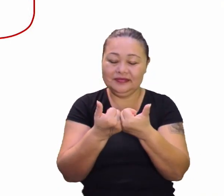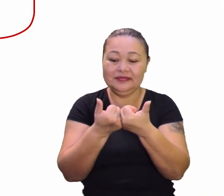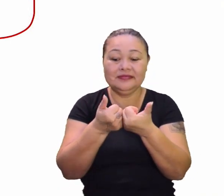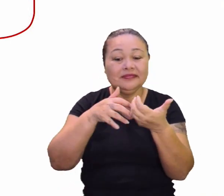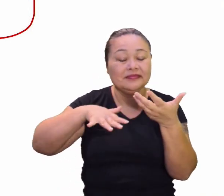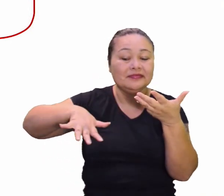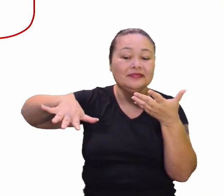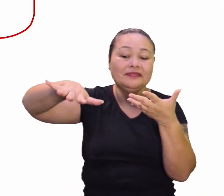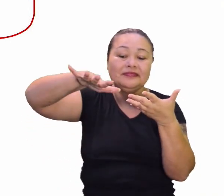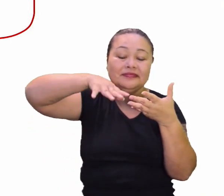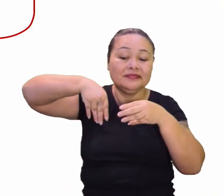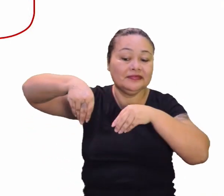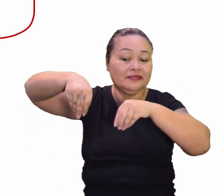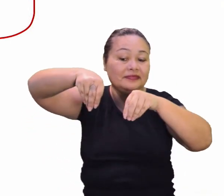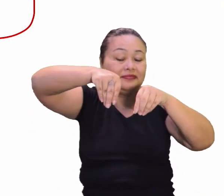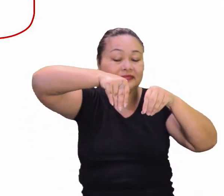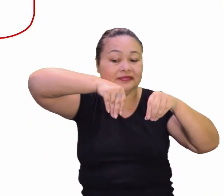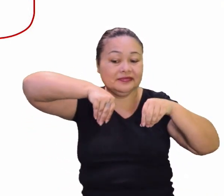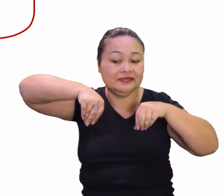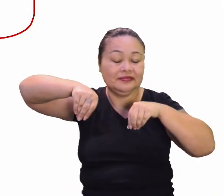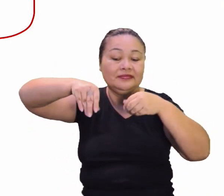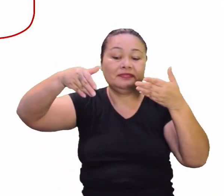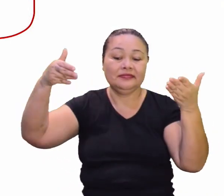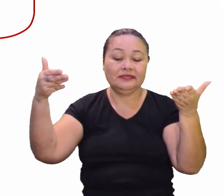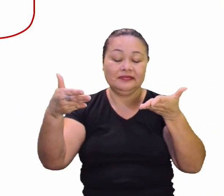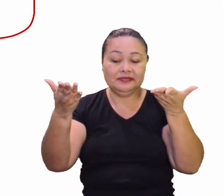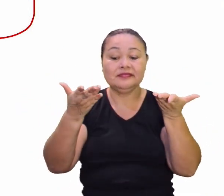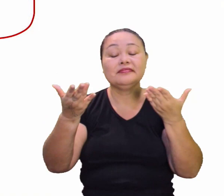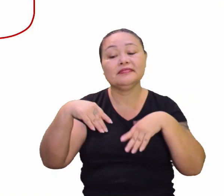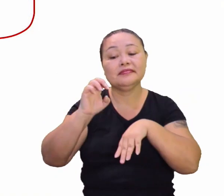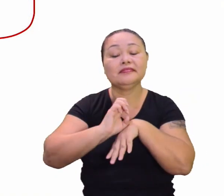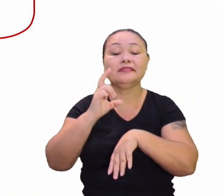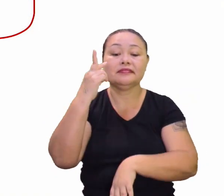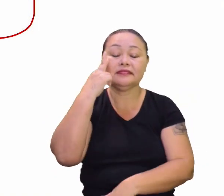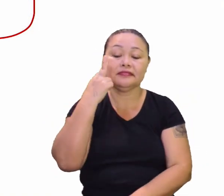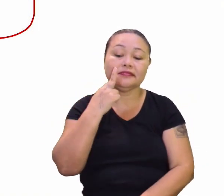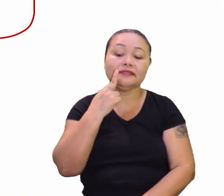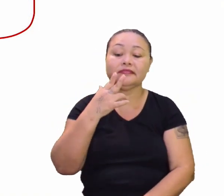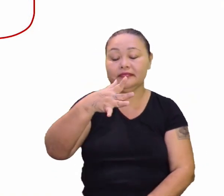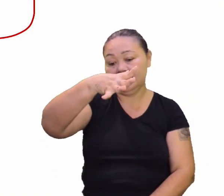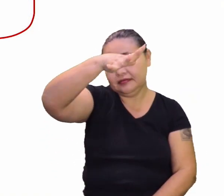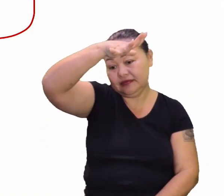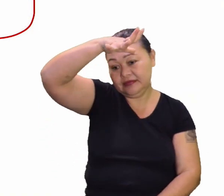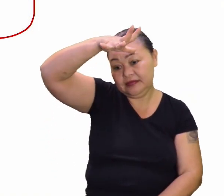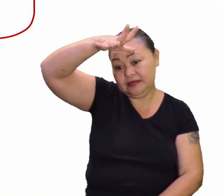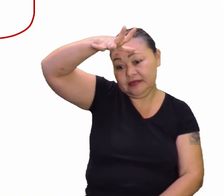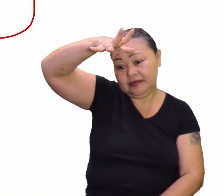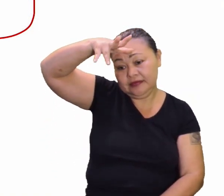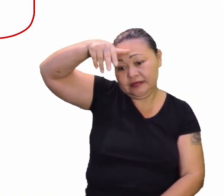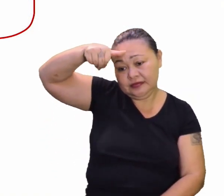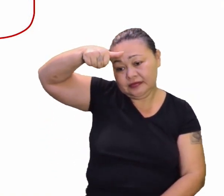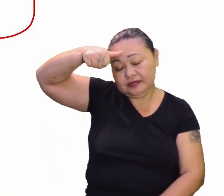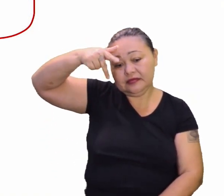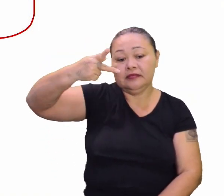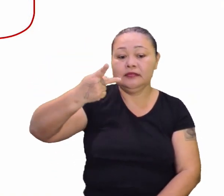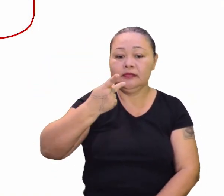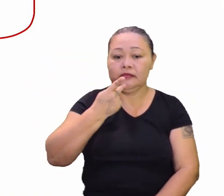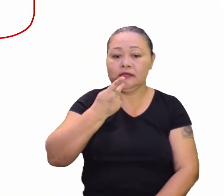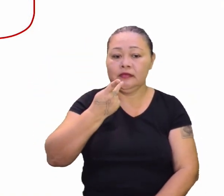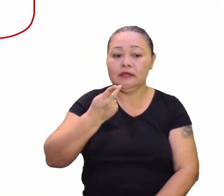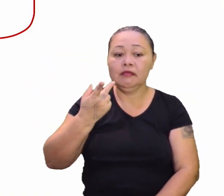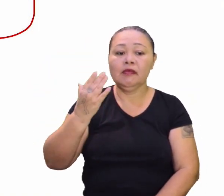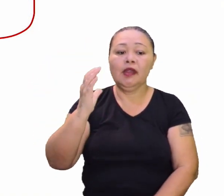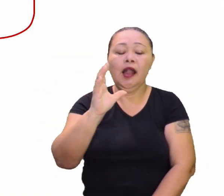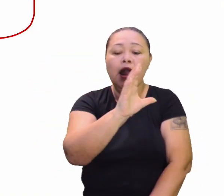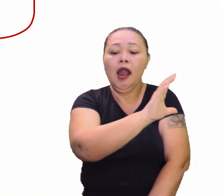maior parte dessas terras, que hoje é Rondônia, né? Uhum. Era Depois, Mato Grosso. isso aqui nós estamos falando